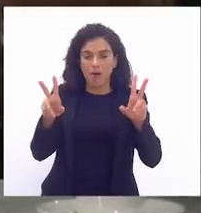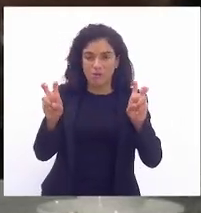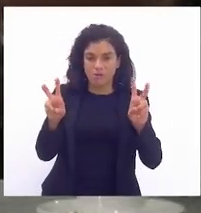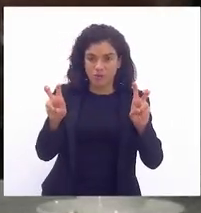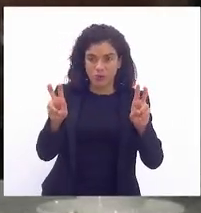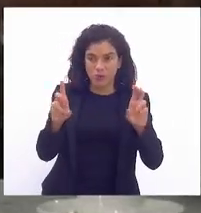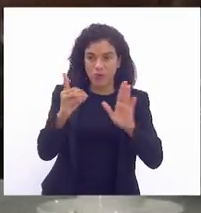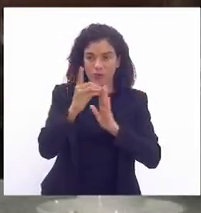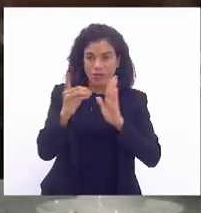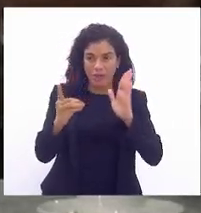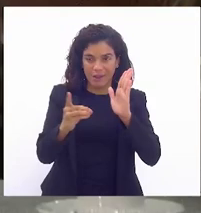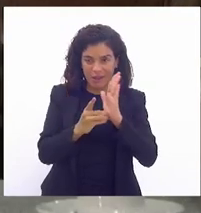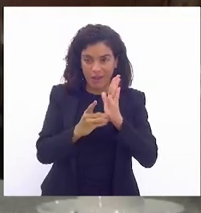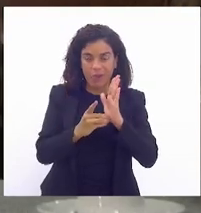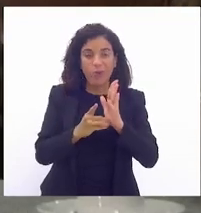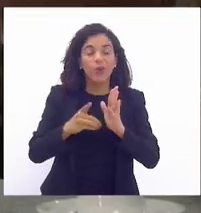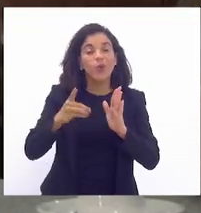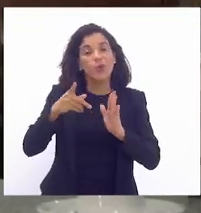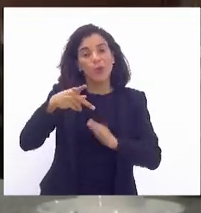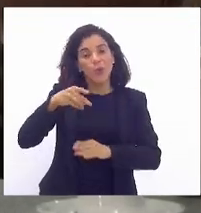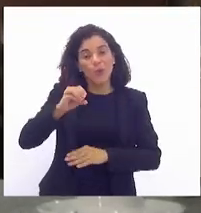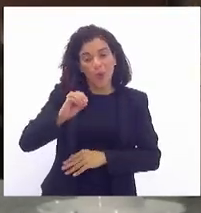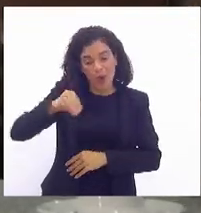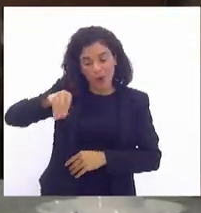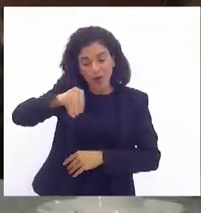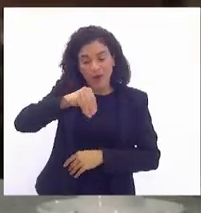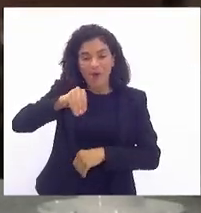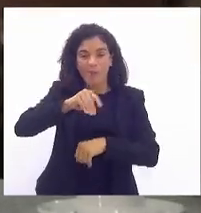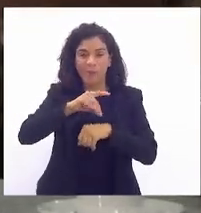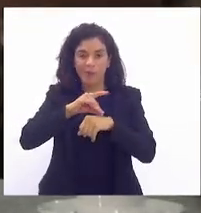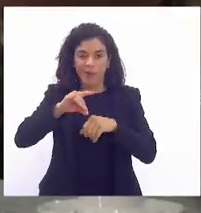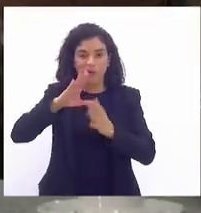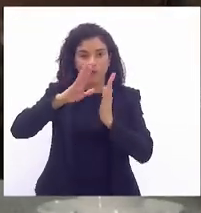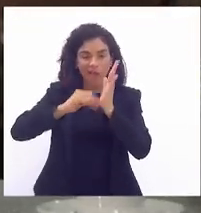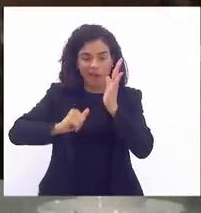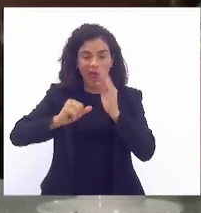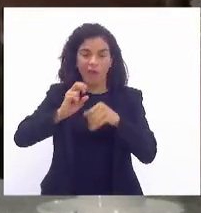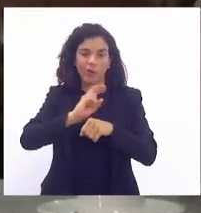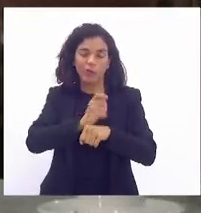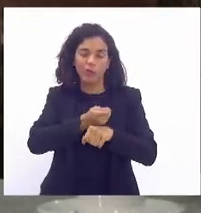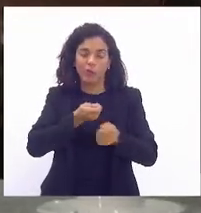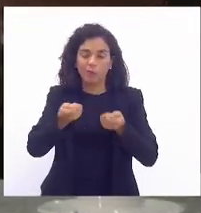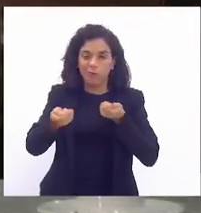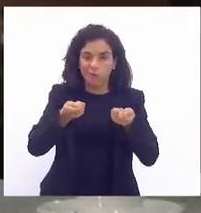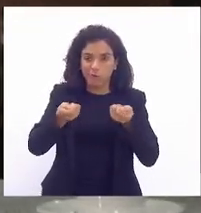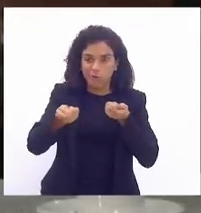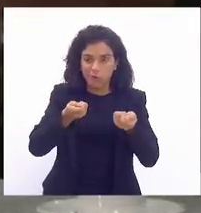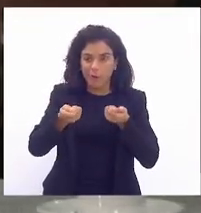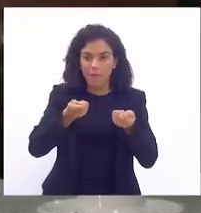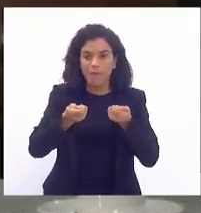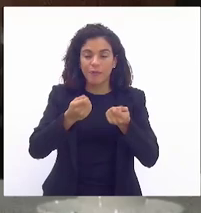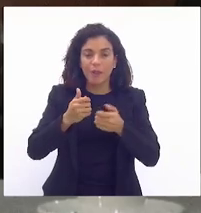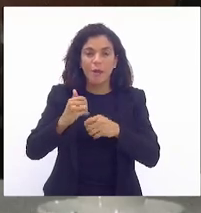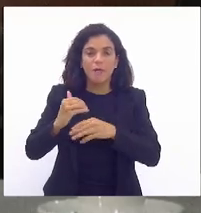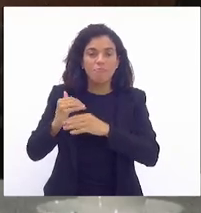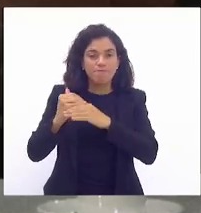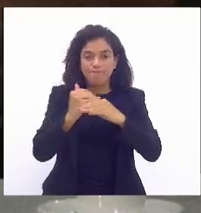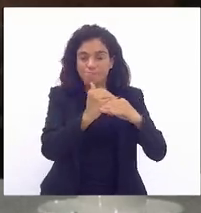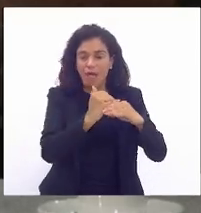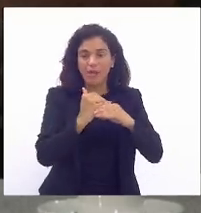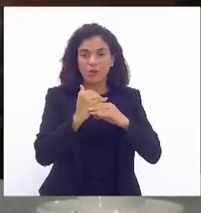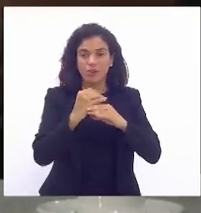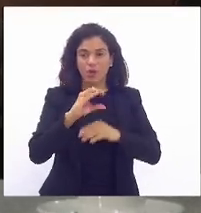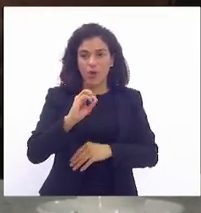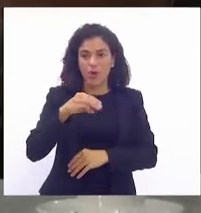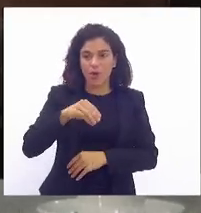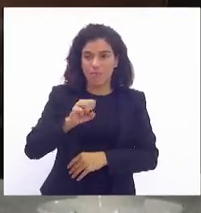E, dessa forma, o pó preto foi retirado do monitoramento. Baseado nos padrões da OMS para